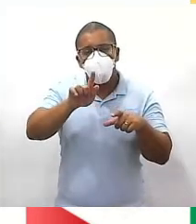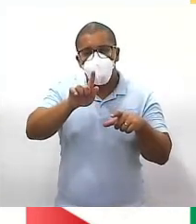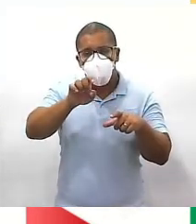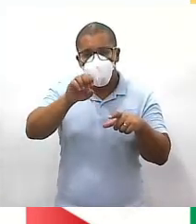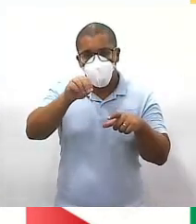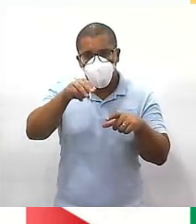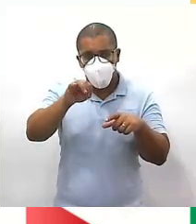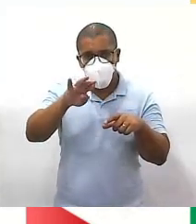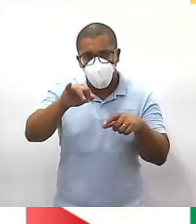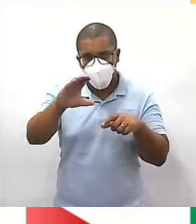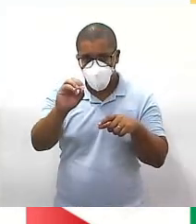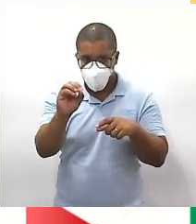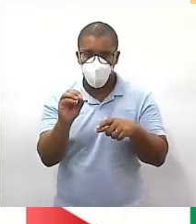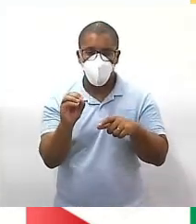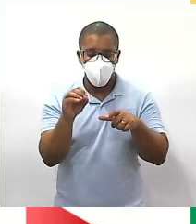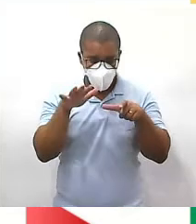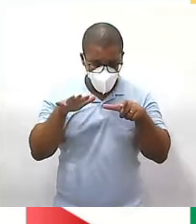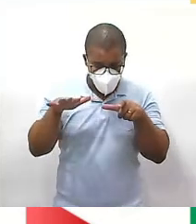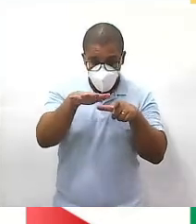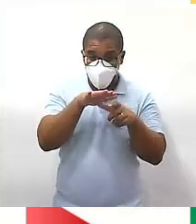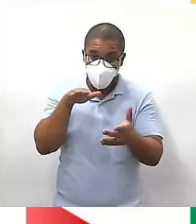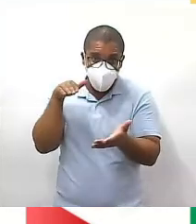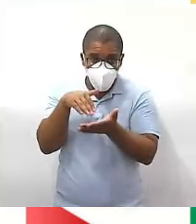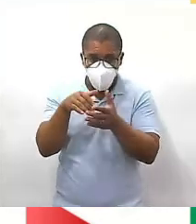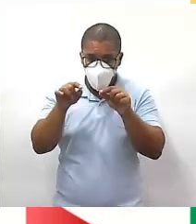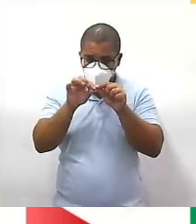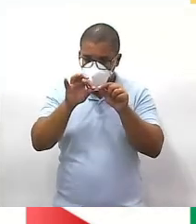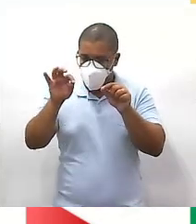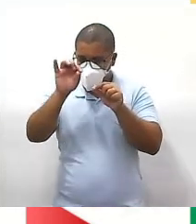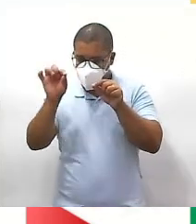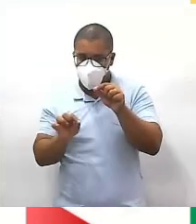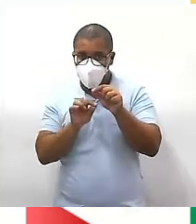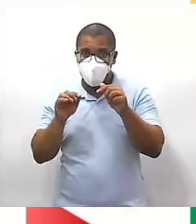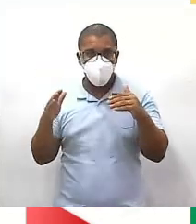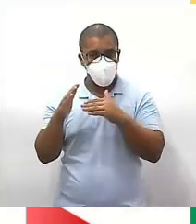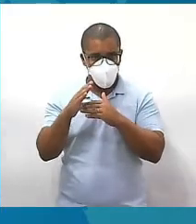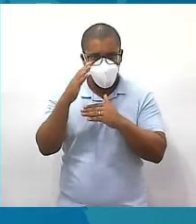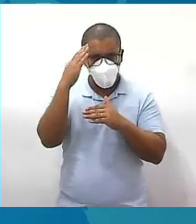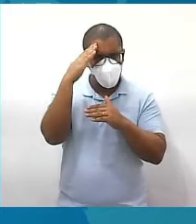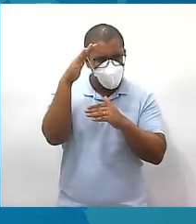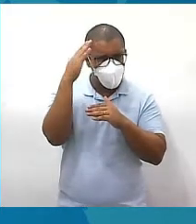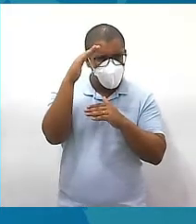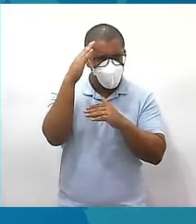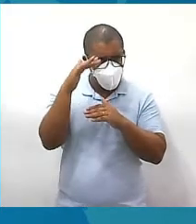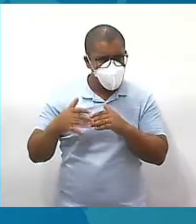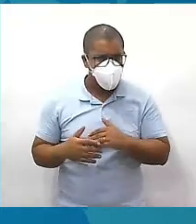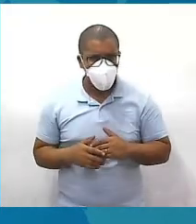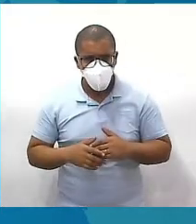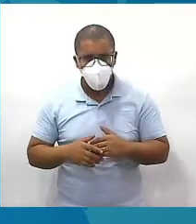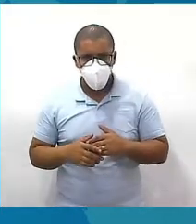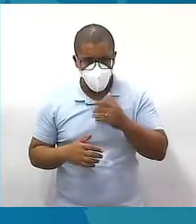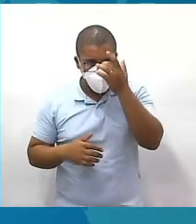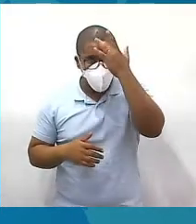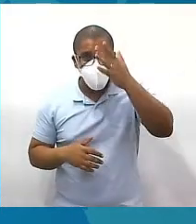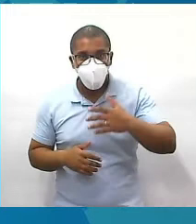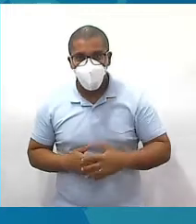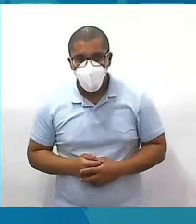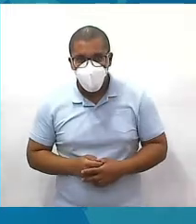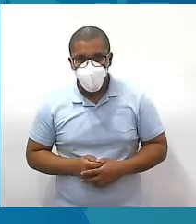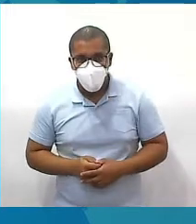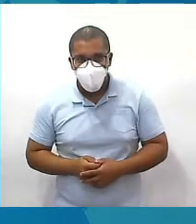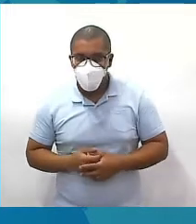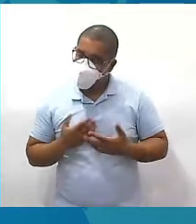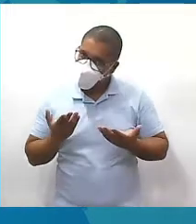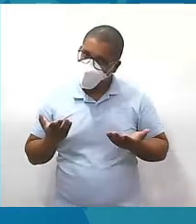aí limitado onde o raio alcança. Tá tranquilo até agora? Ficou fácil? Se não, a gente vai